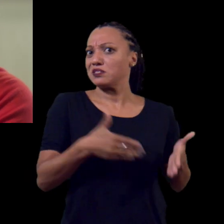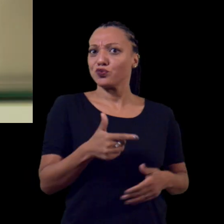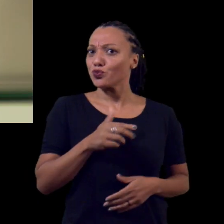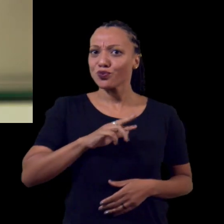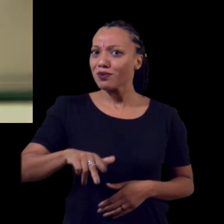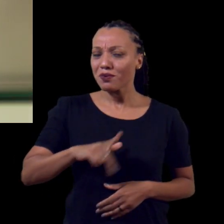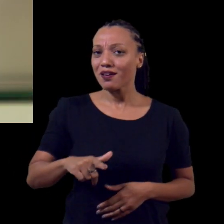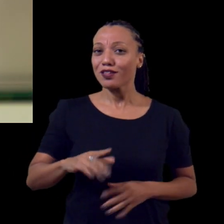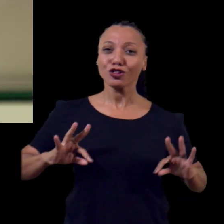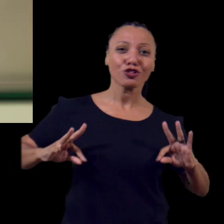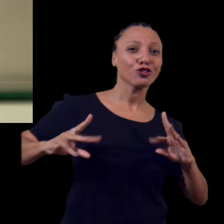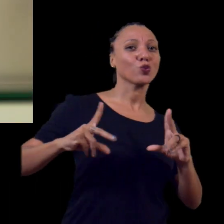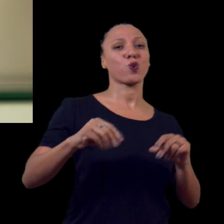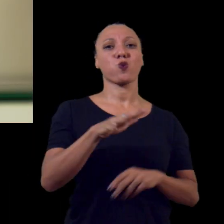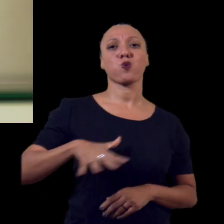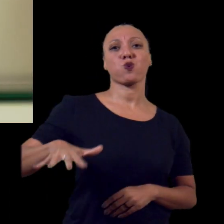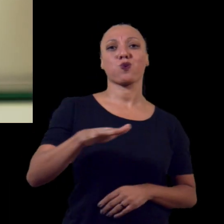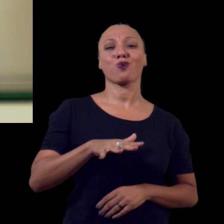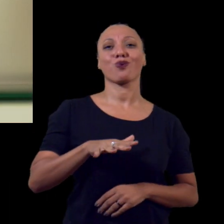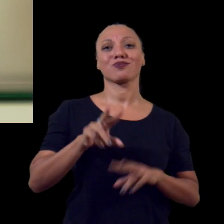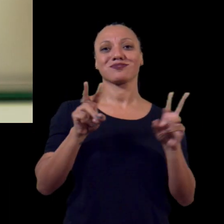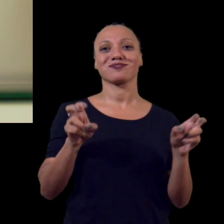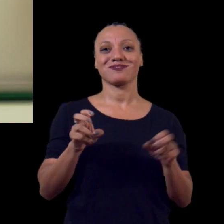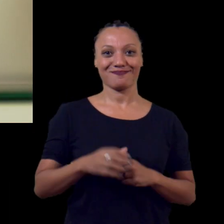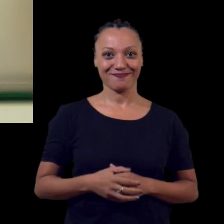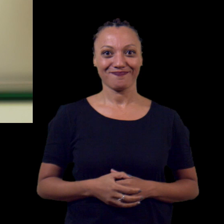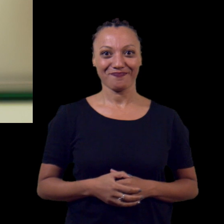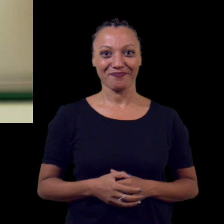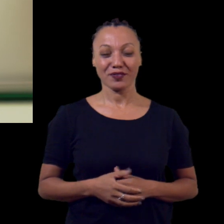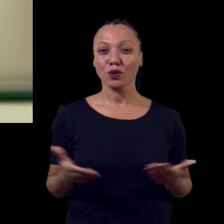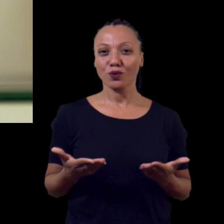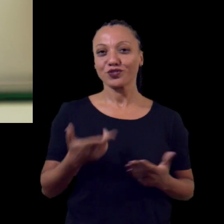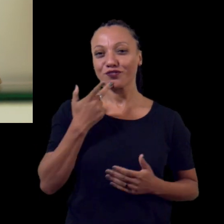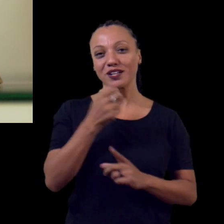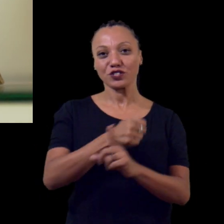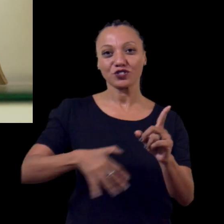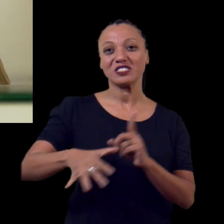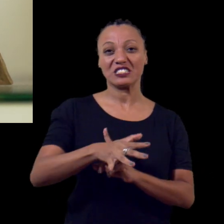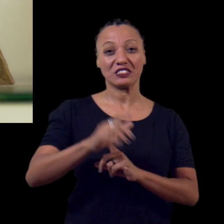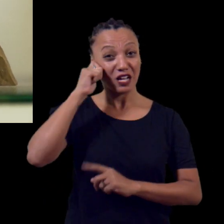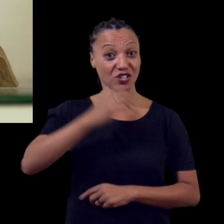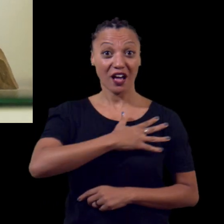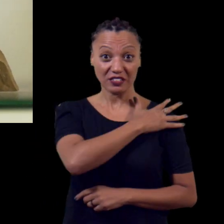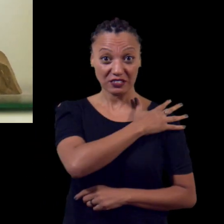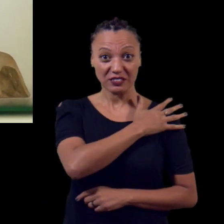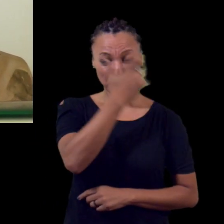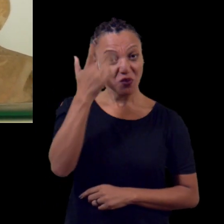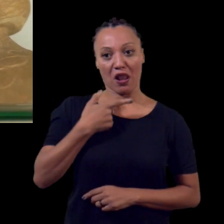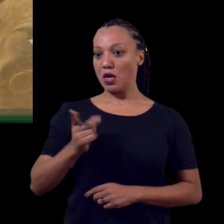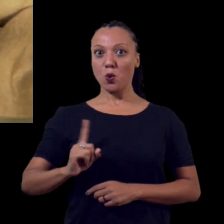questão de todos. Lá, que nem hoje se fala, né, numa sociedade racista não basta não ser racista, é preciso